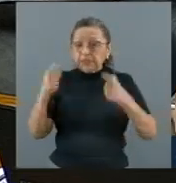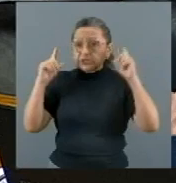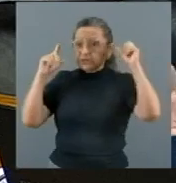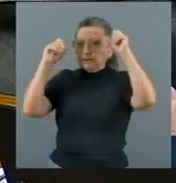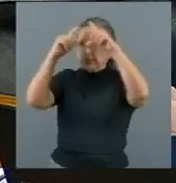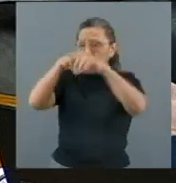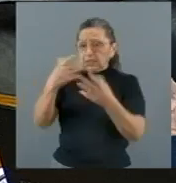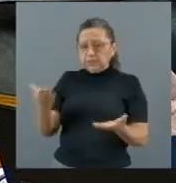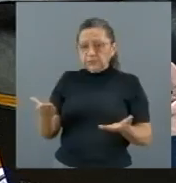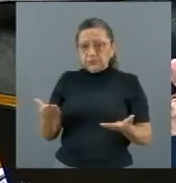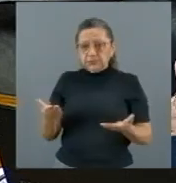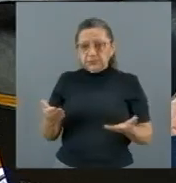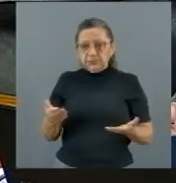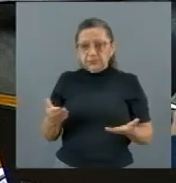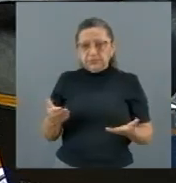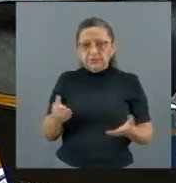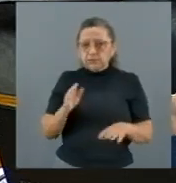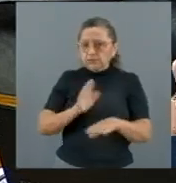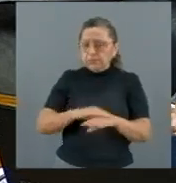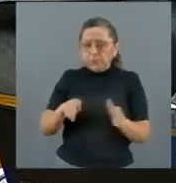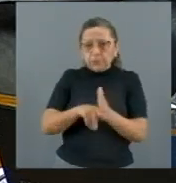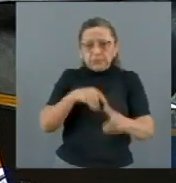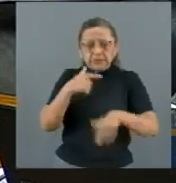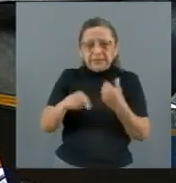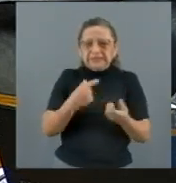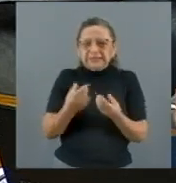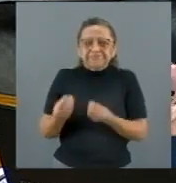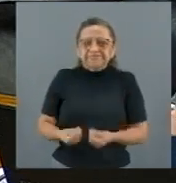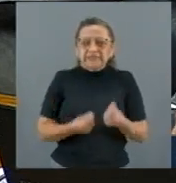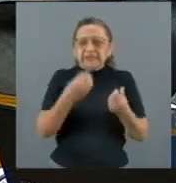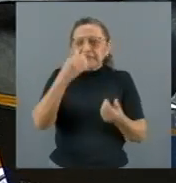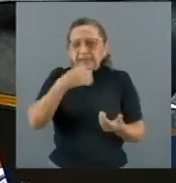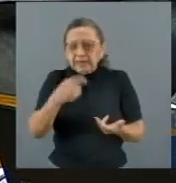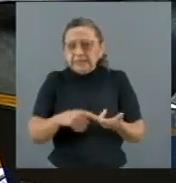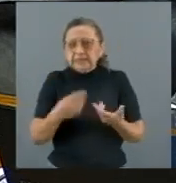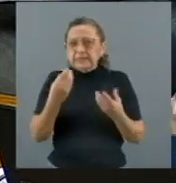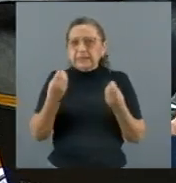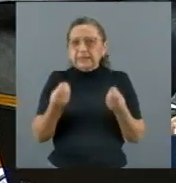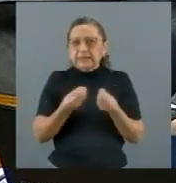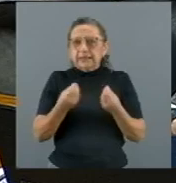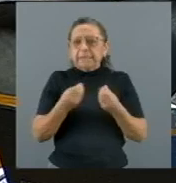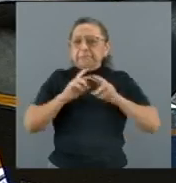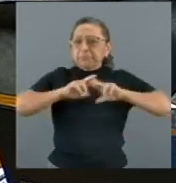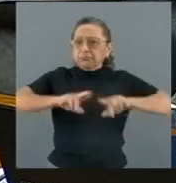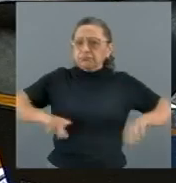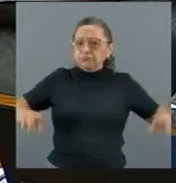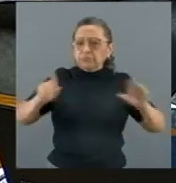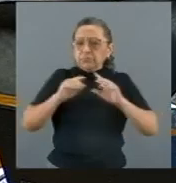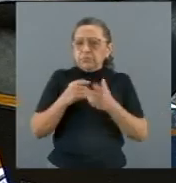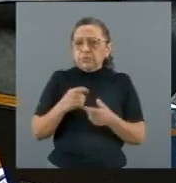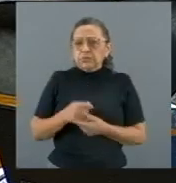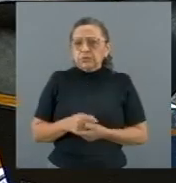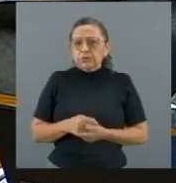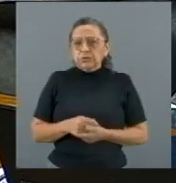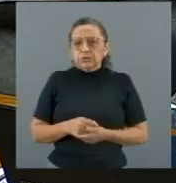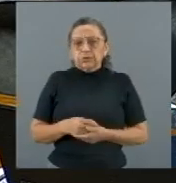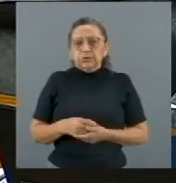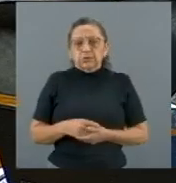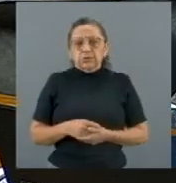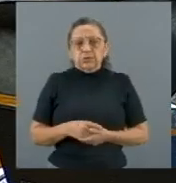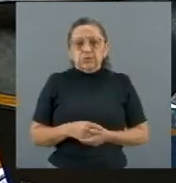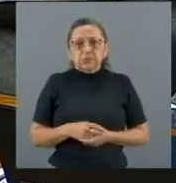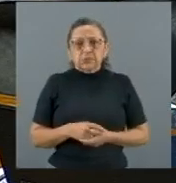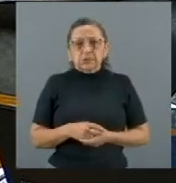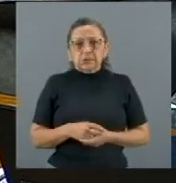da ação parlamentar, né? A fragmentação, a fulanização, a pulverização do processo, né,